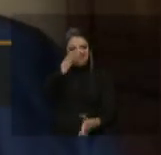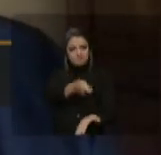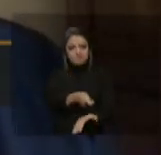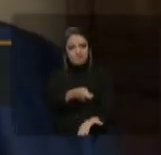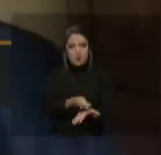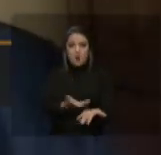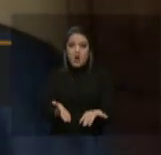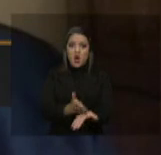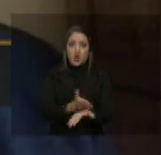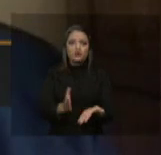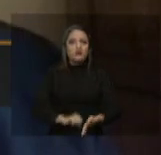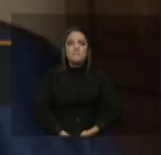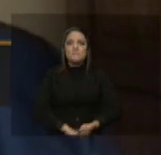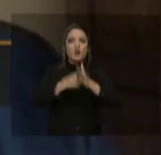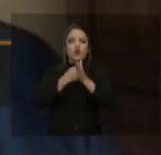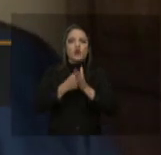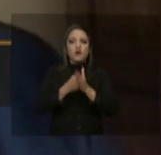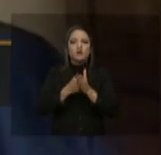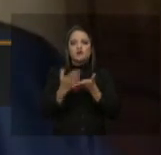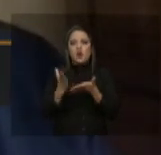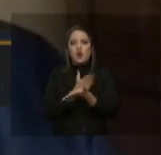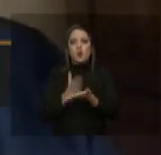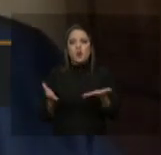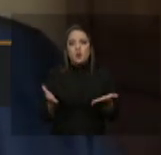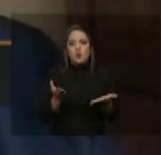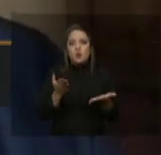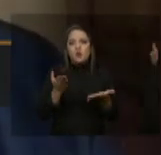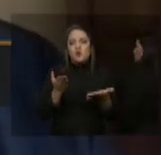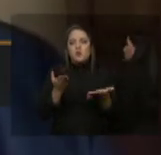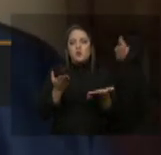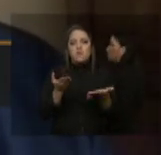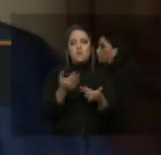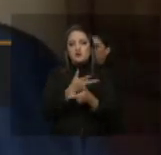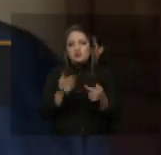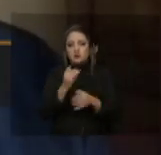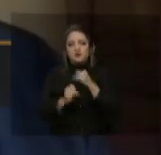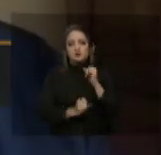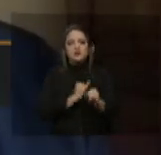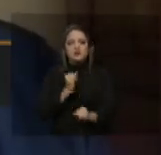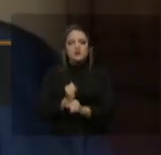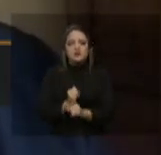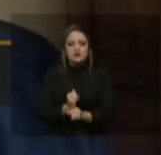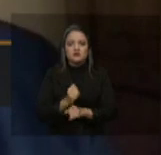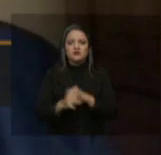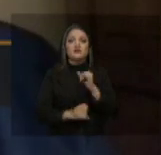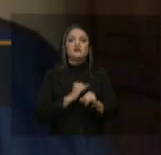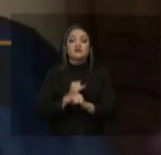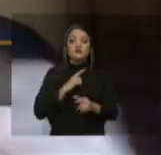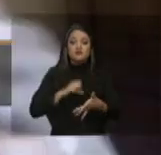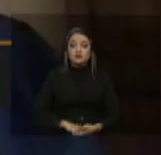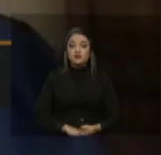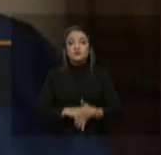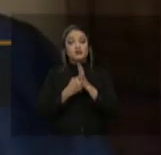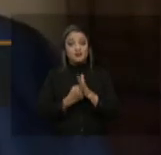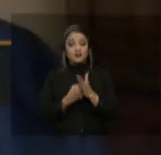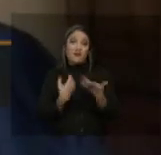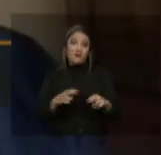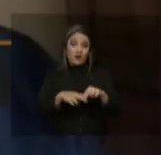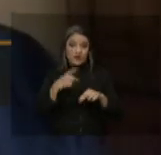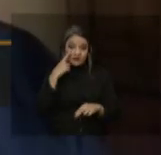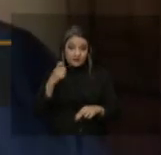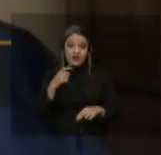são poucos bloqueiam determinadas transmissões via internet tendo em conta os seus interesses